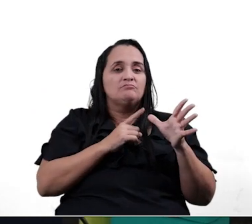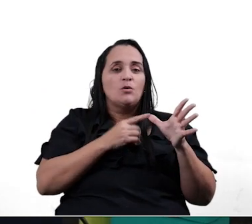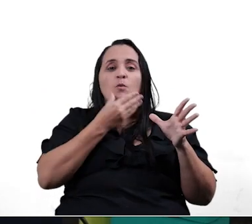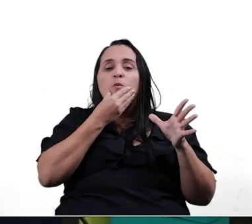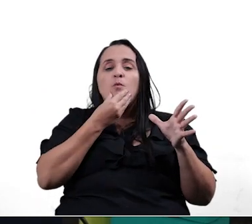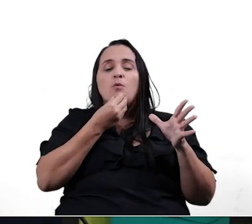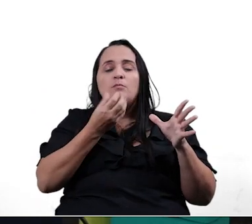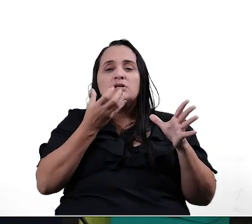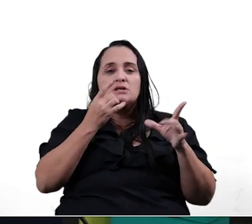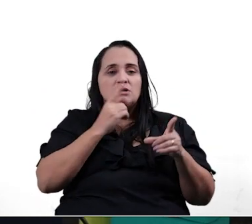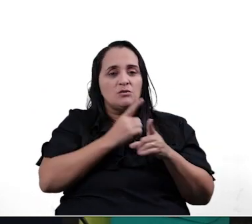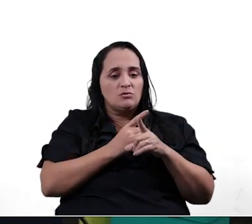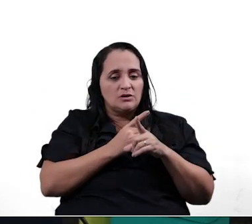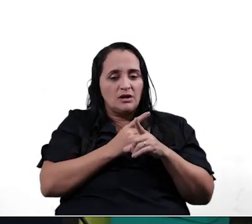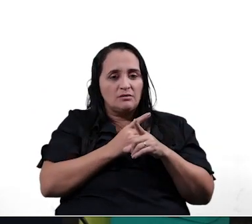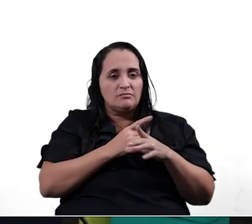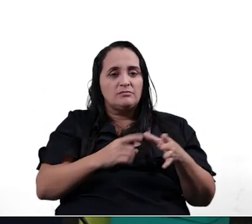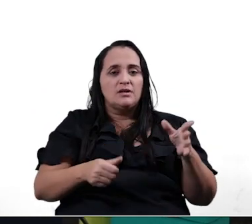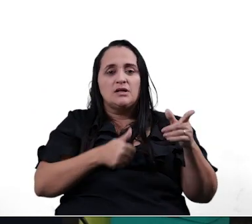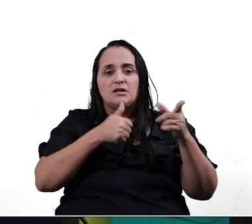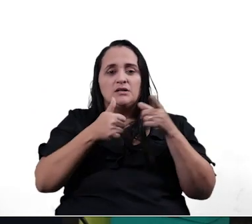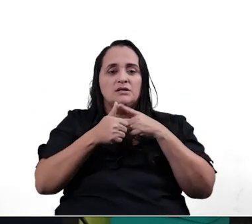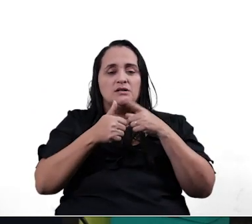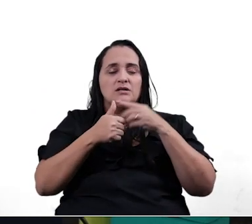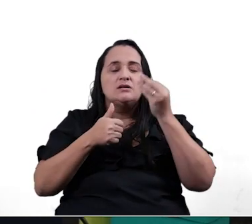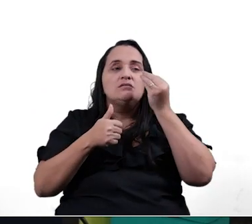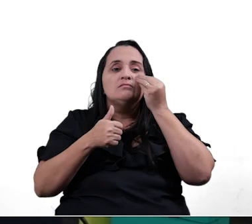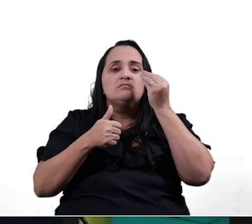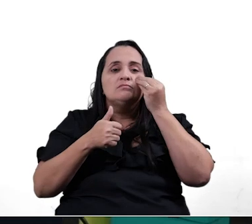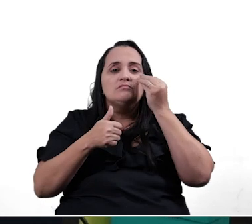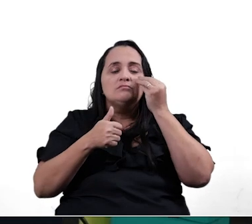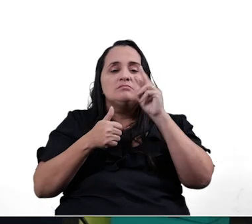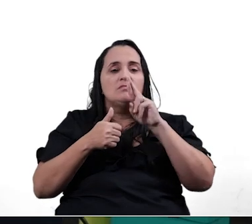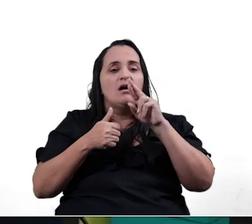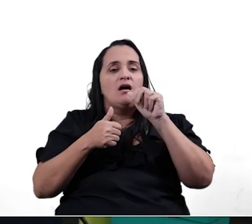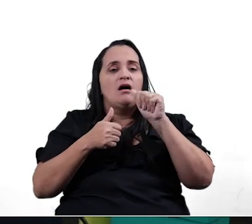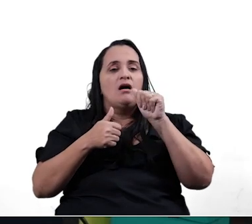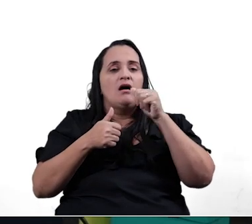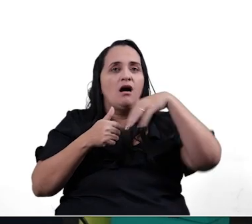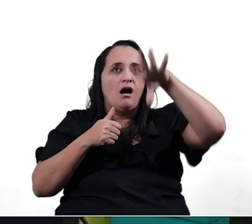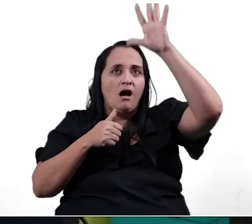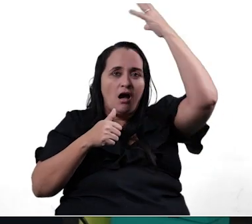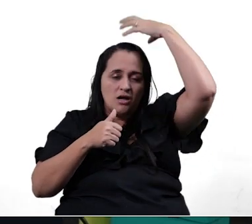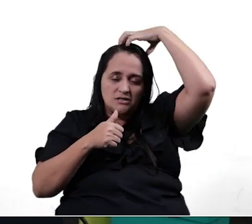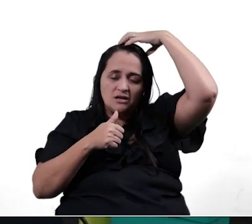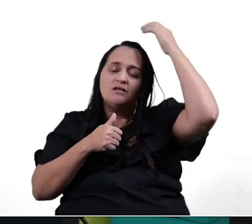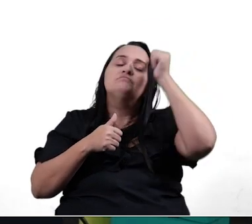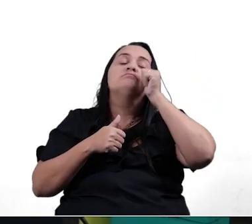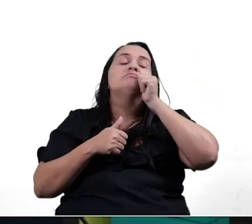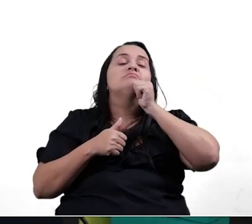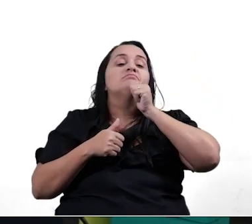casar, e a rainha que fez o teste com a princesa. Não é verdade?